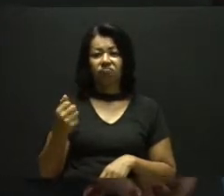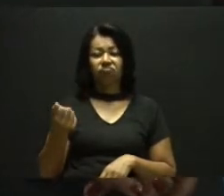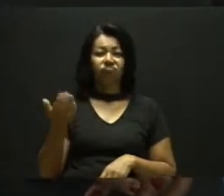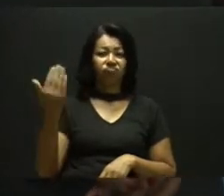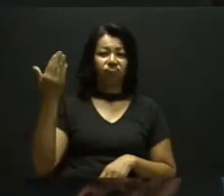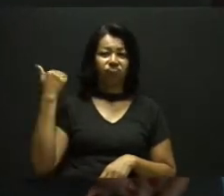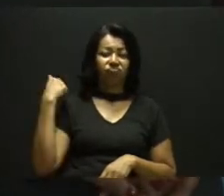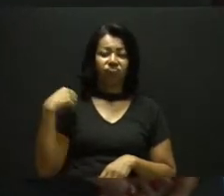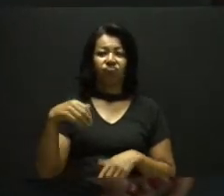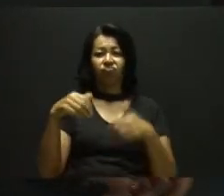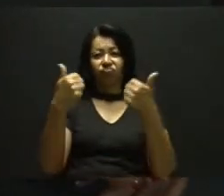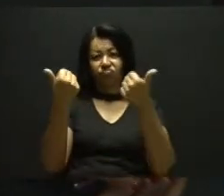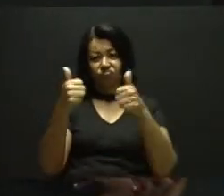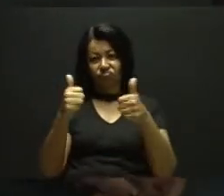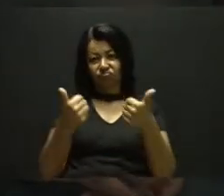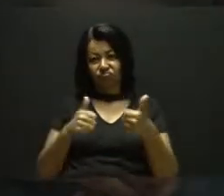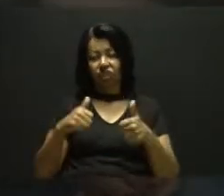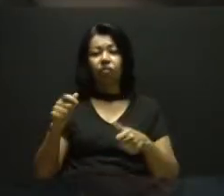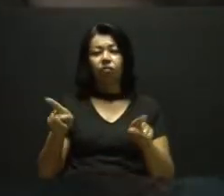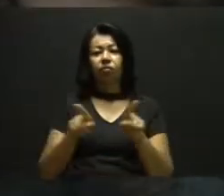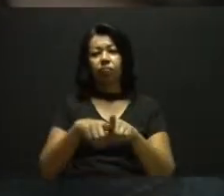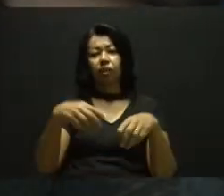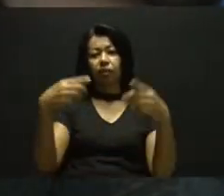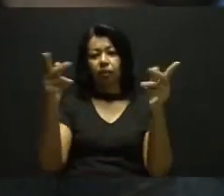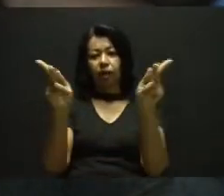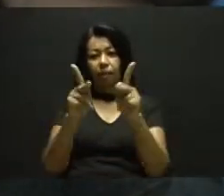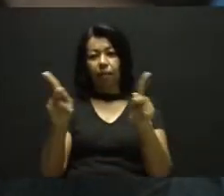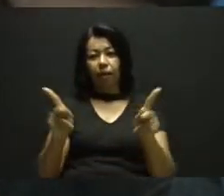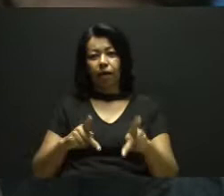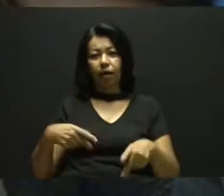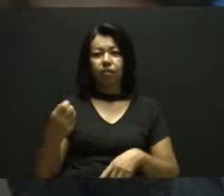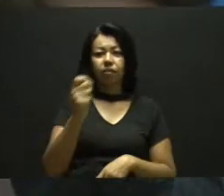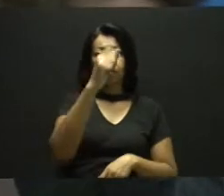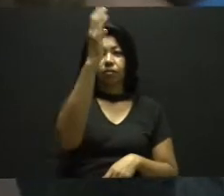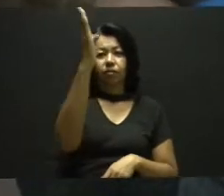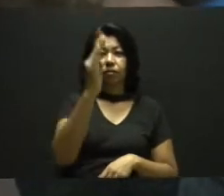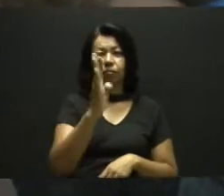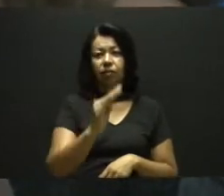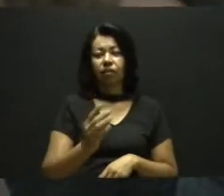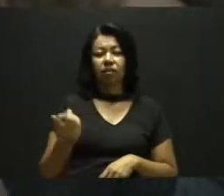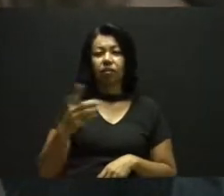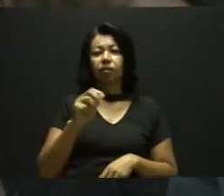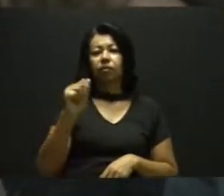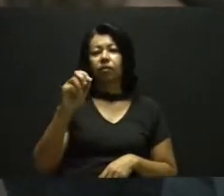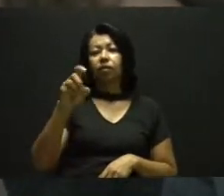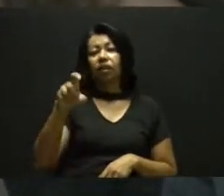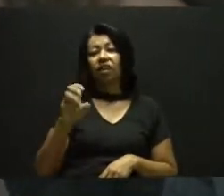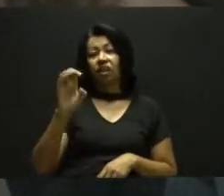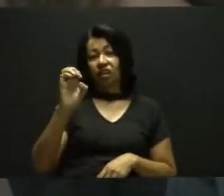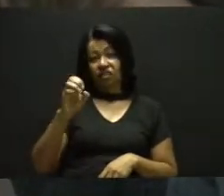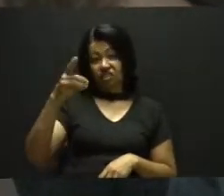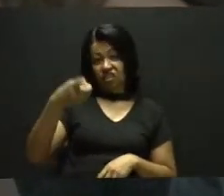deuses da paz no brasileiro que é a fé